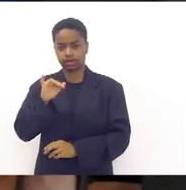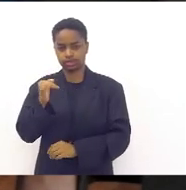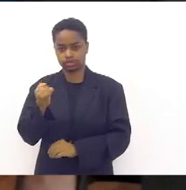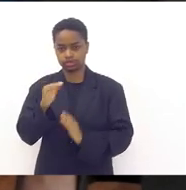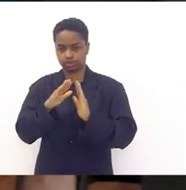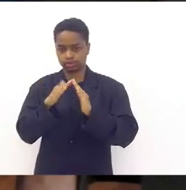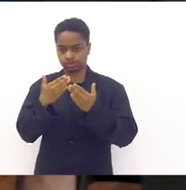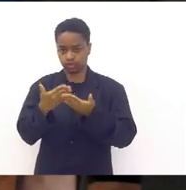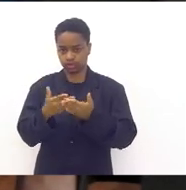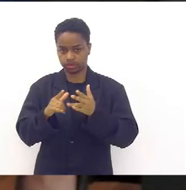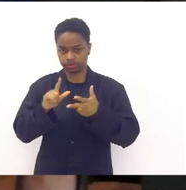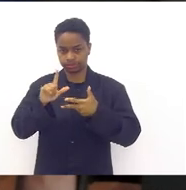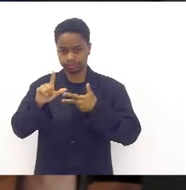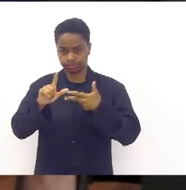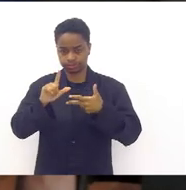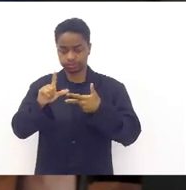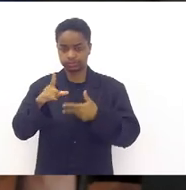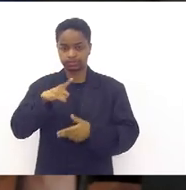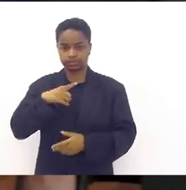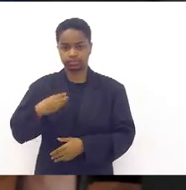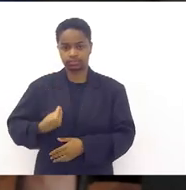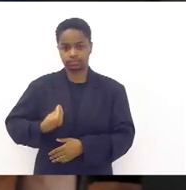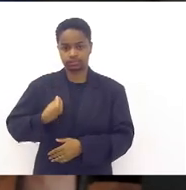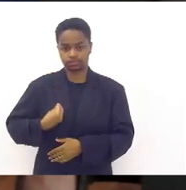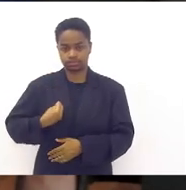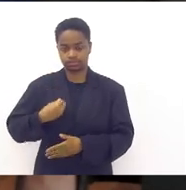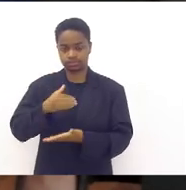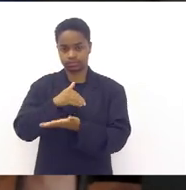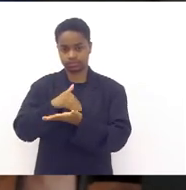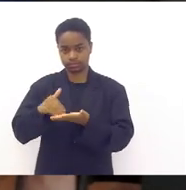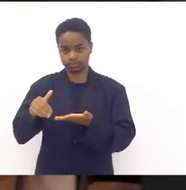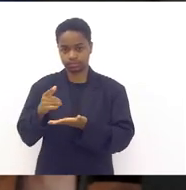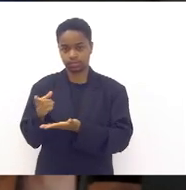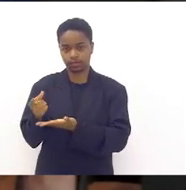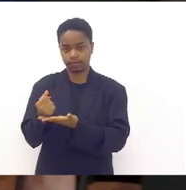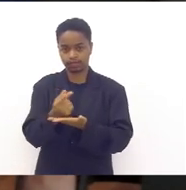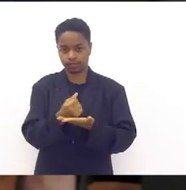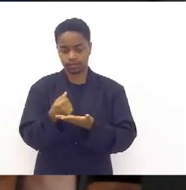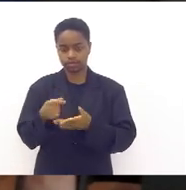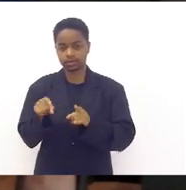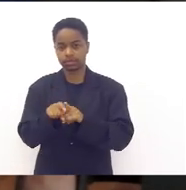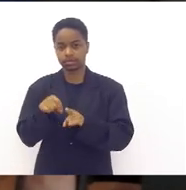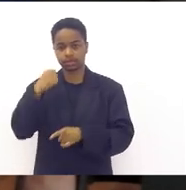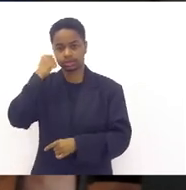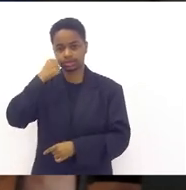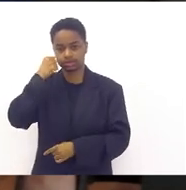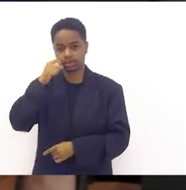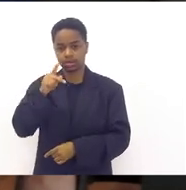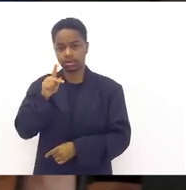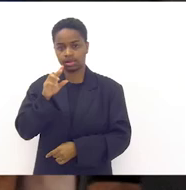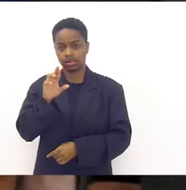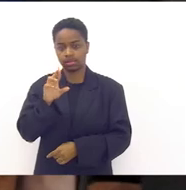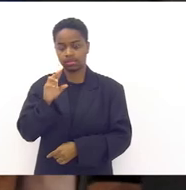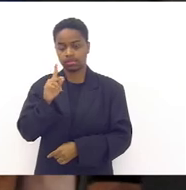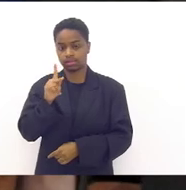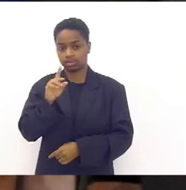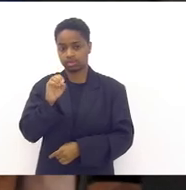Legislativa, com a presença do secretário de Fazenda e do senador Portinho.